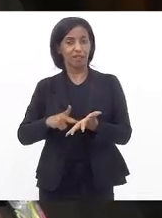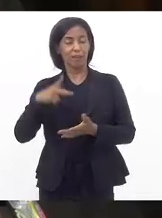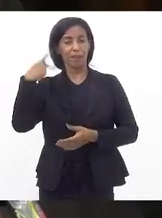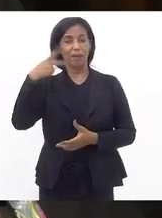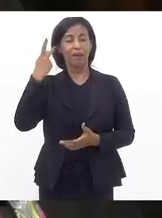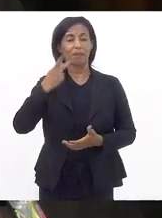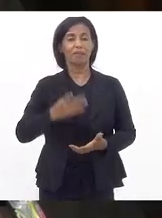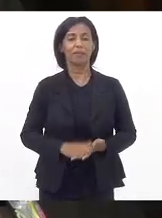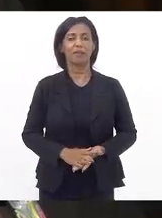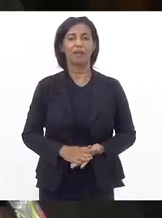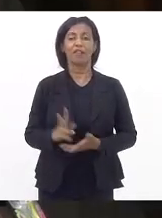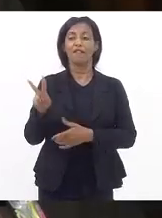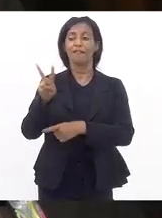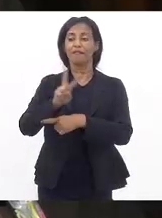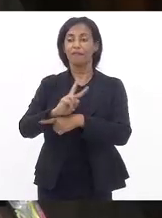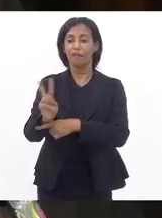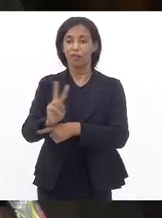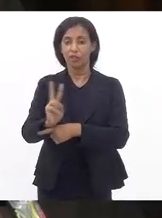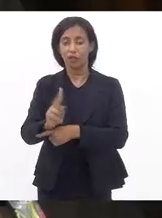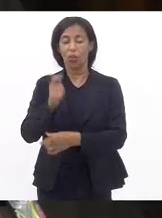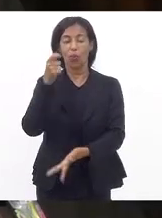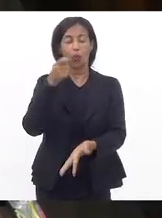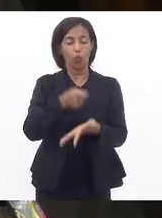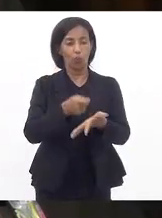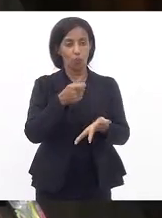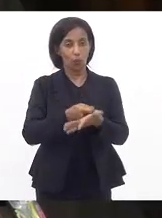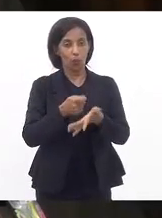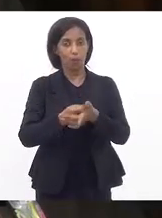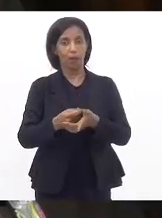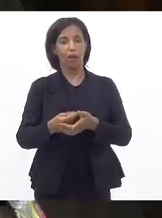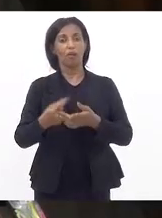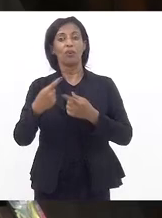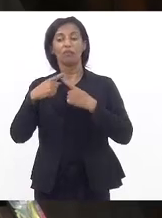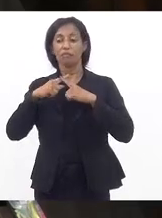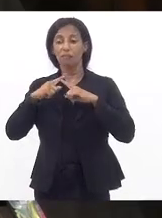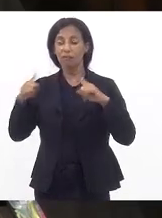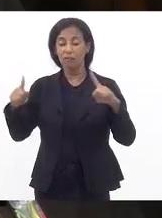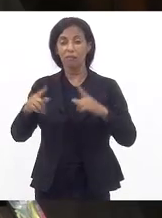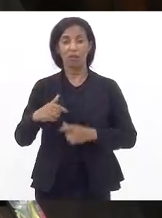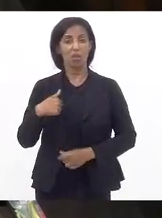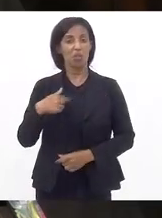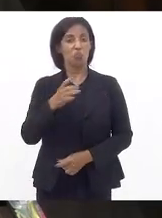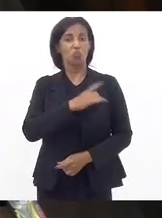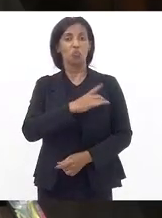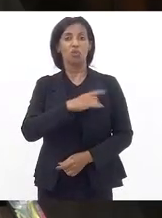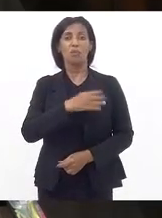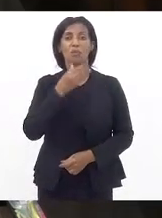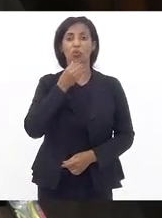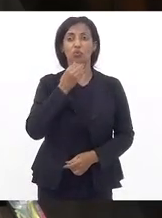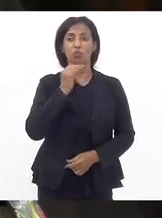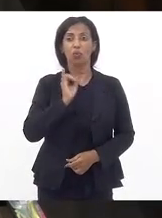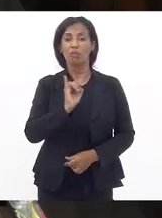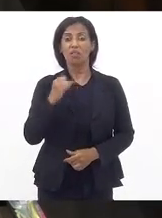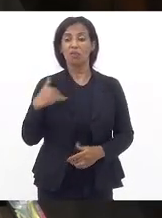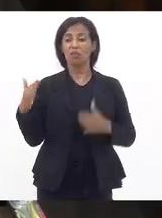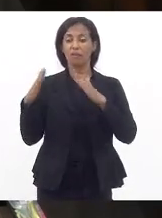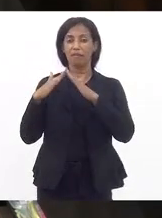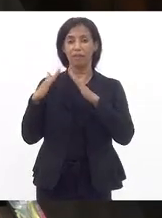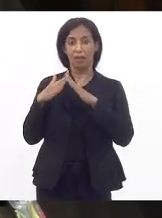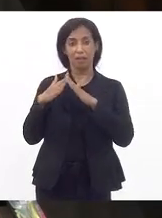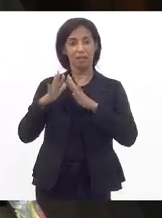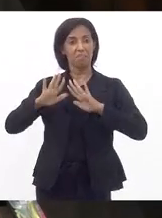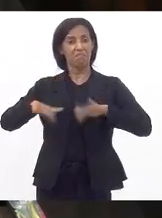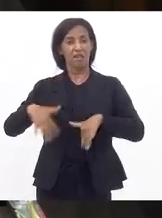parlamentar fiscalizando cobrando e denunciando Eu não tenho medo de homem se eu tivesse eu não saiu de casa